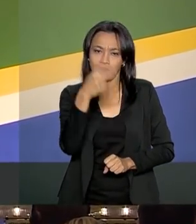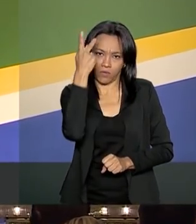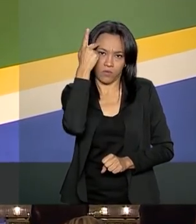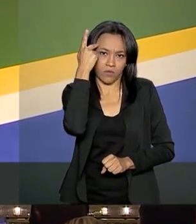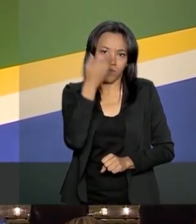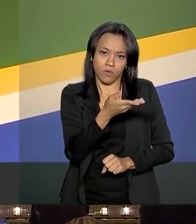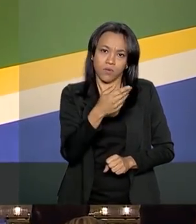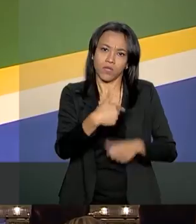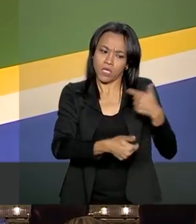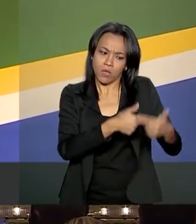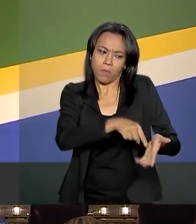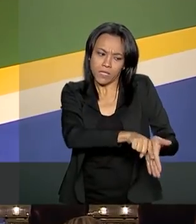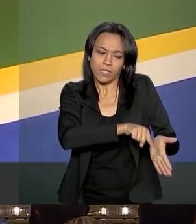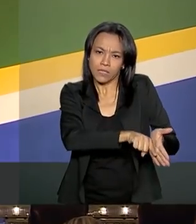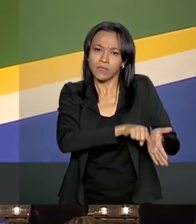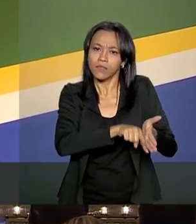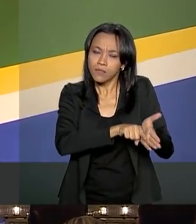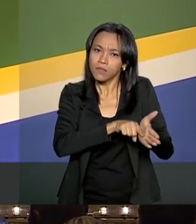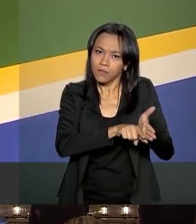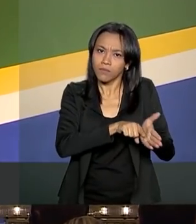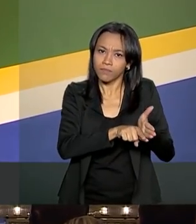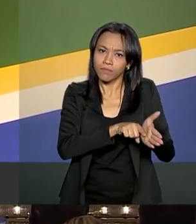daí. Dizem